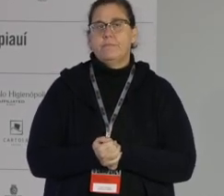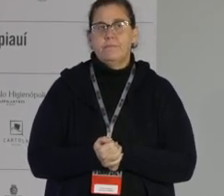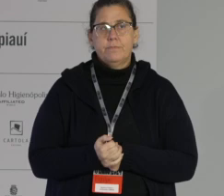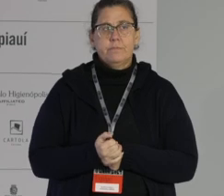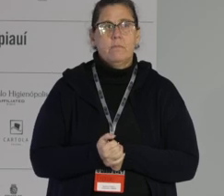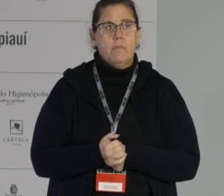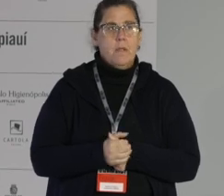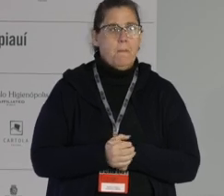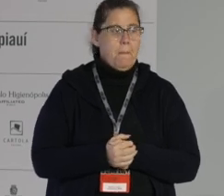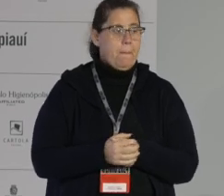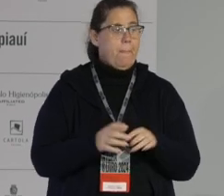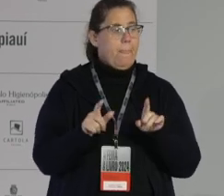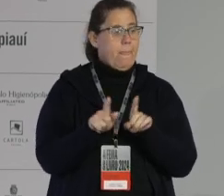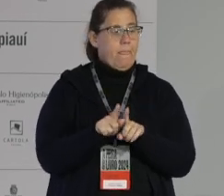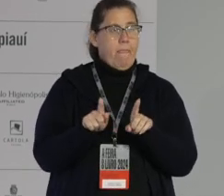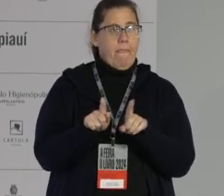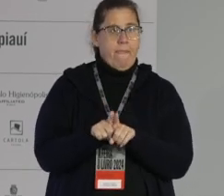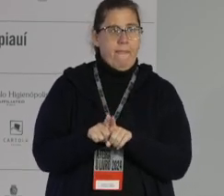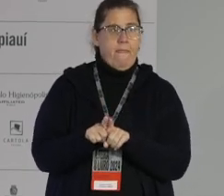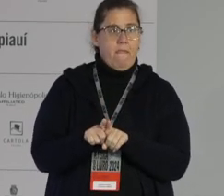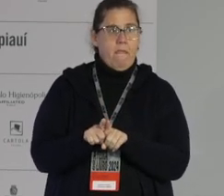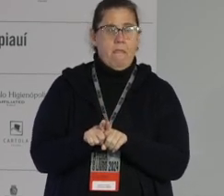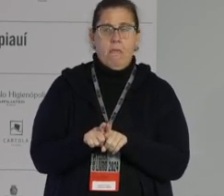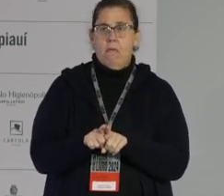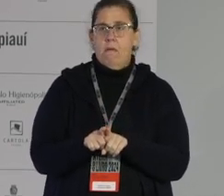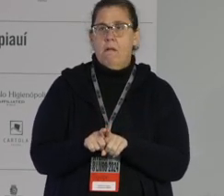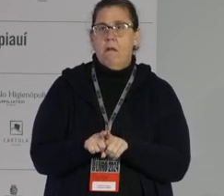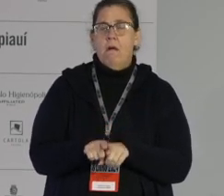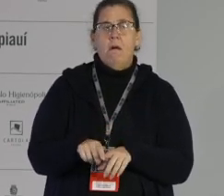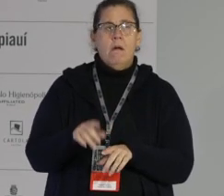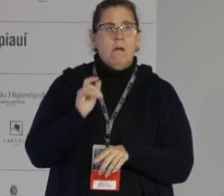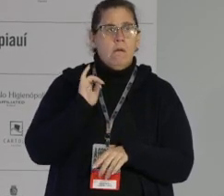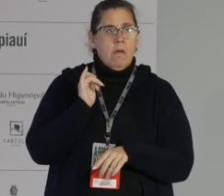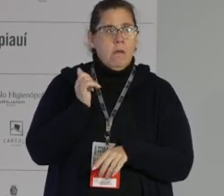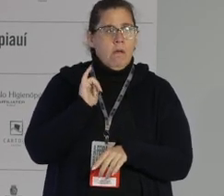Eu queria também, retomando essa fala sobre o Makunaíma, Dorico,